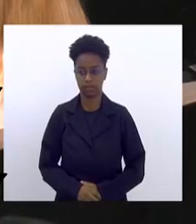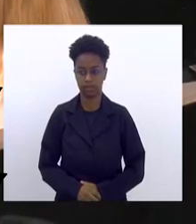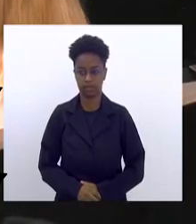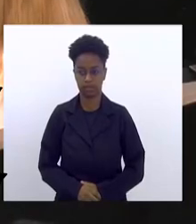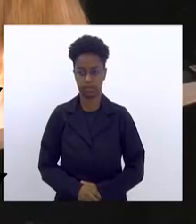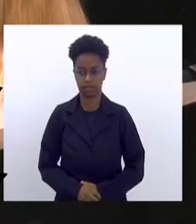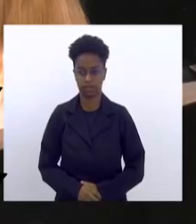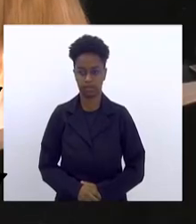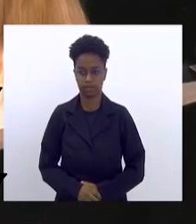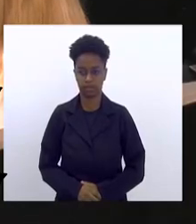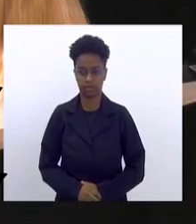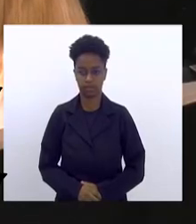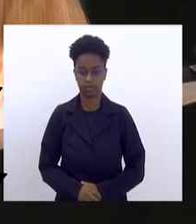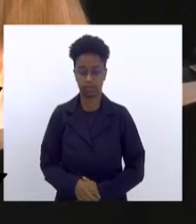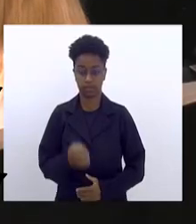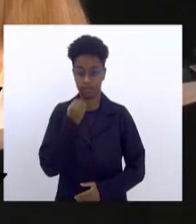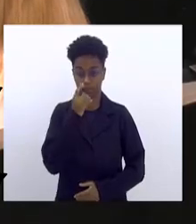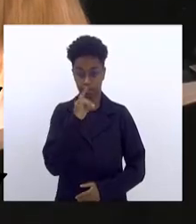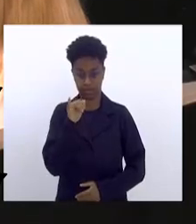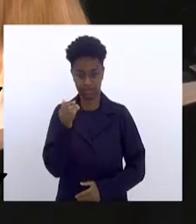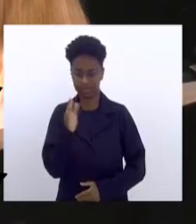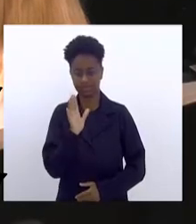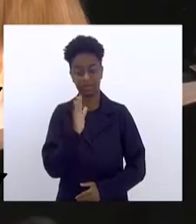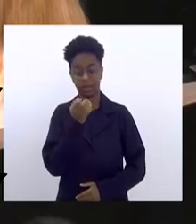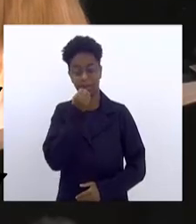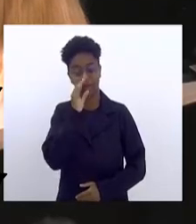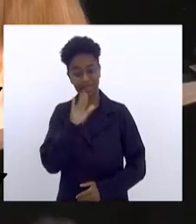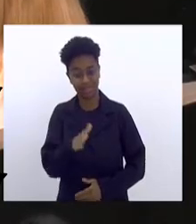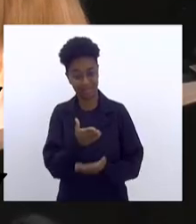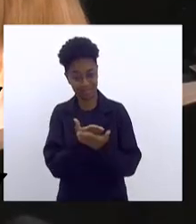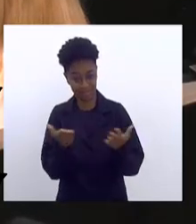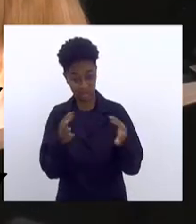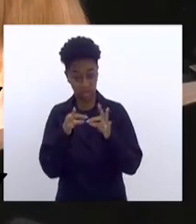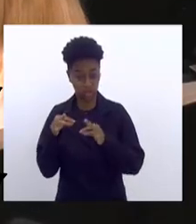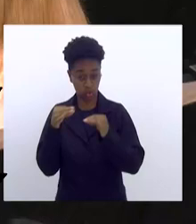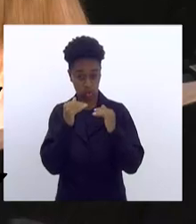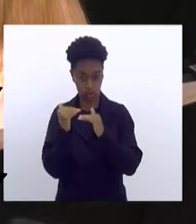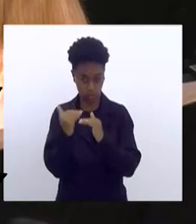Bom dia boa tarde todas todos